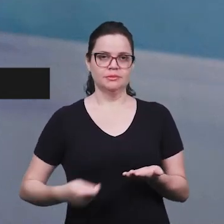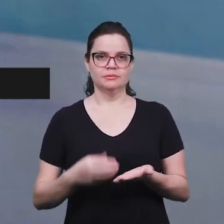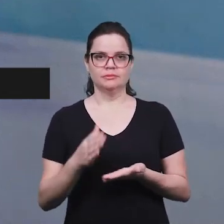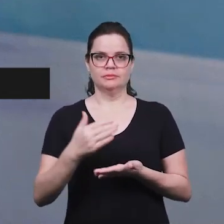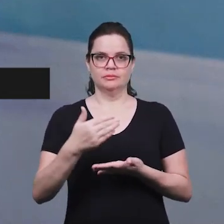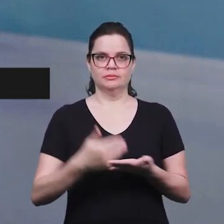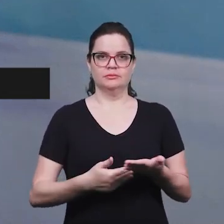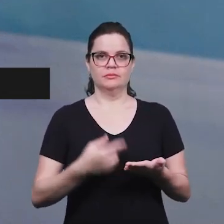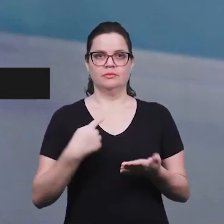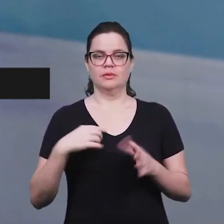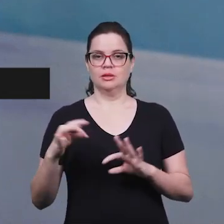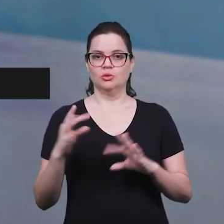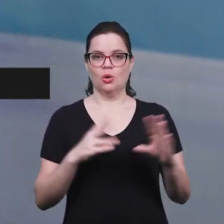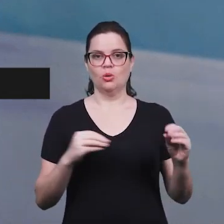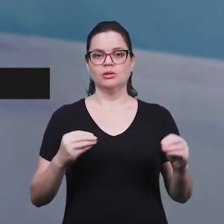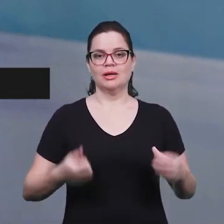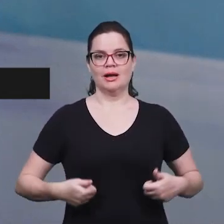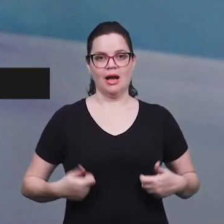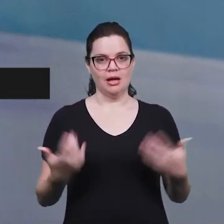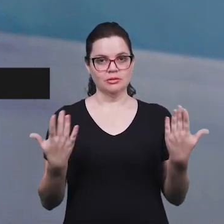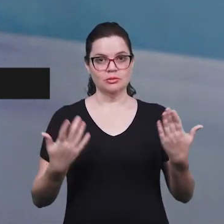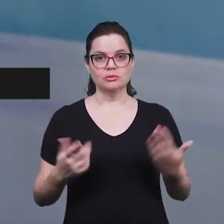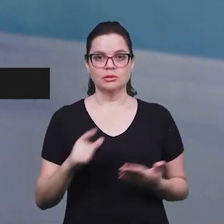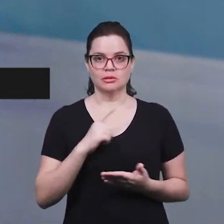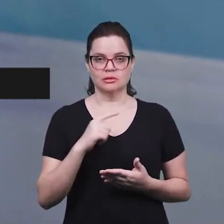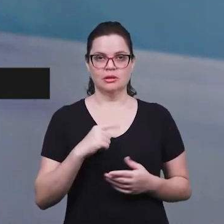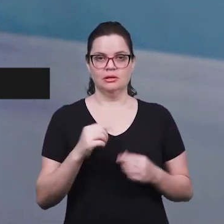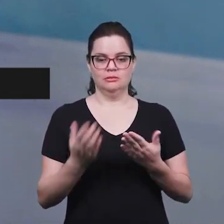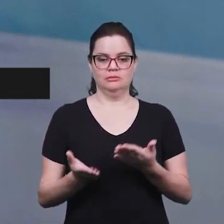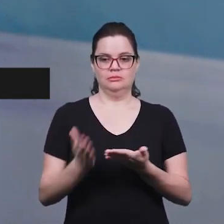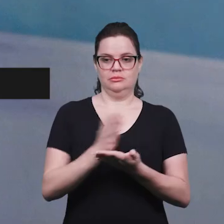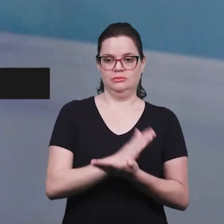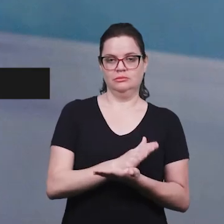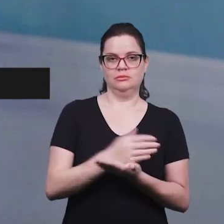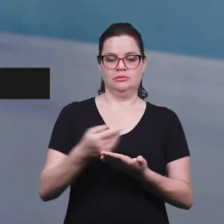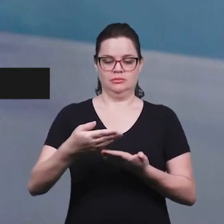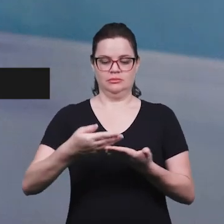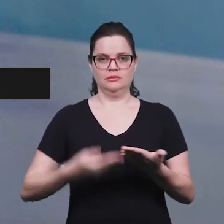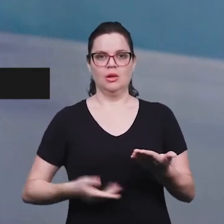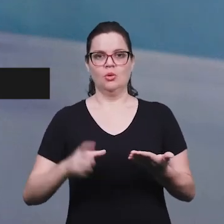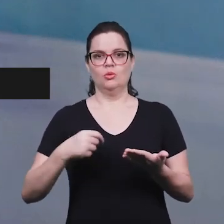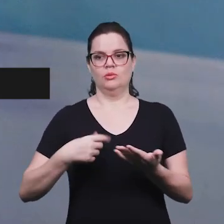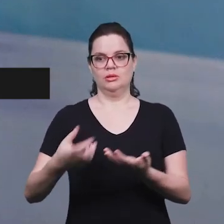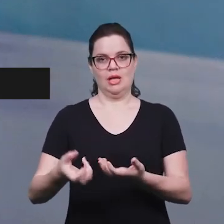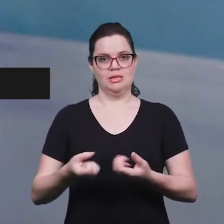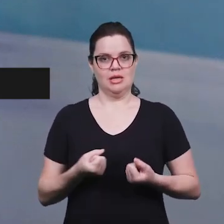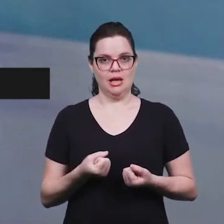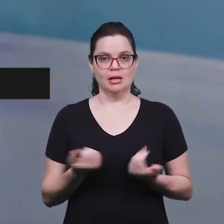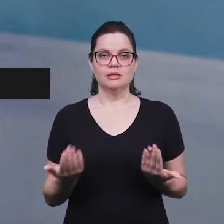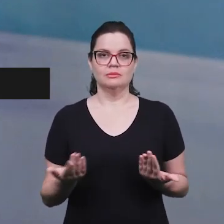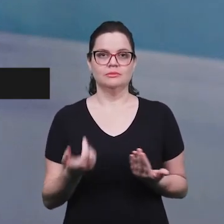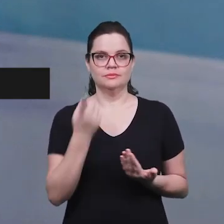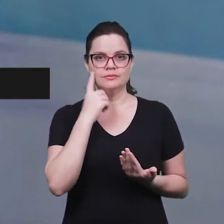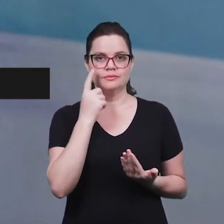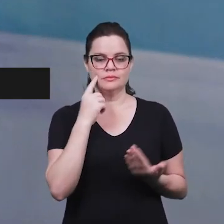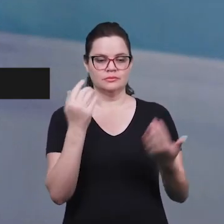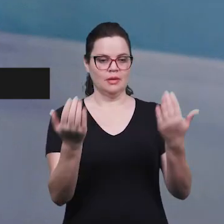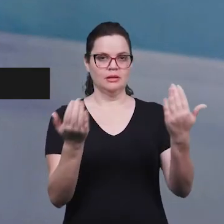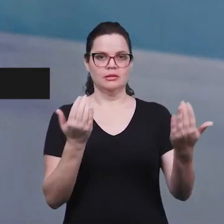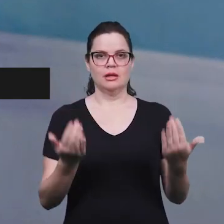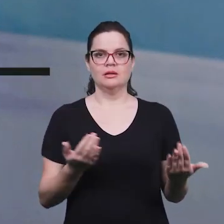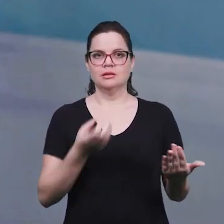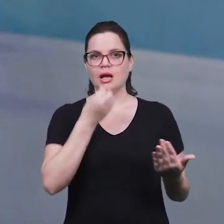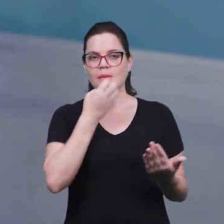na primeira página todas as suas despesas e na segunda página todas as suas receitas. E é importante